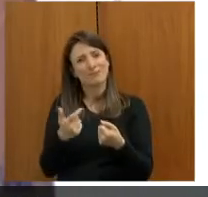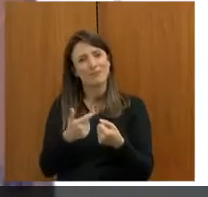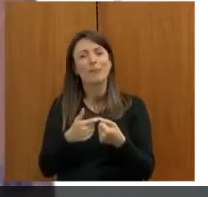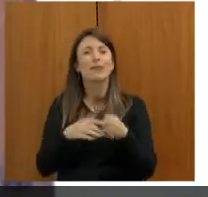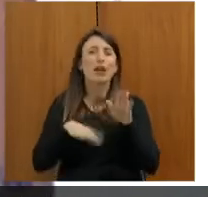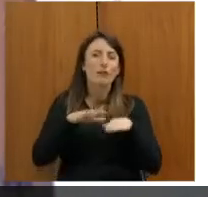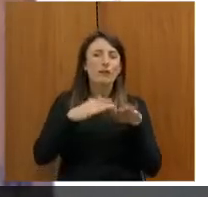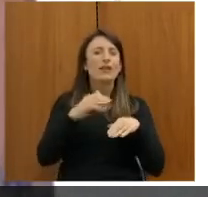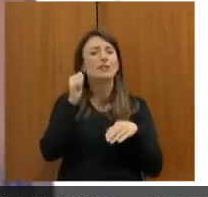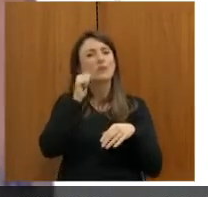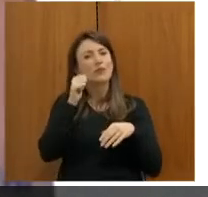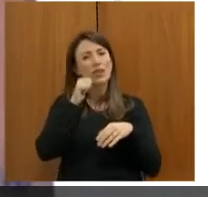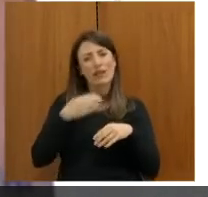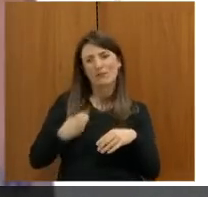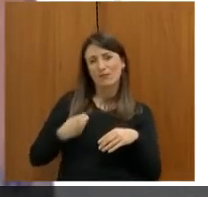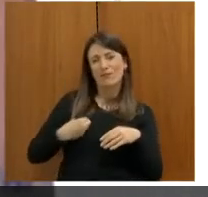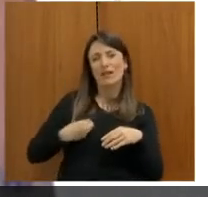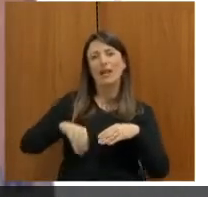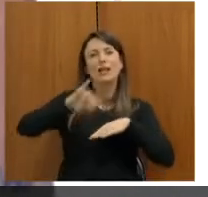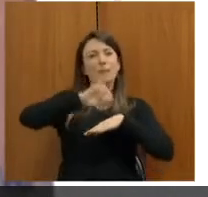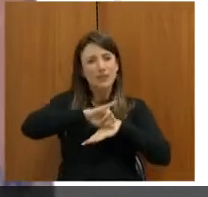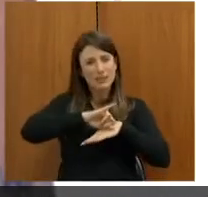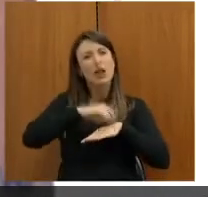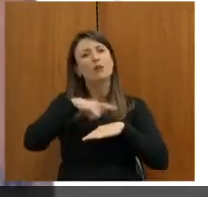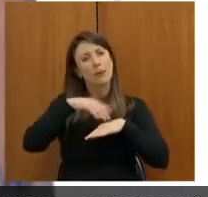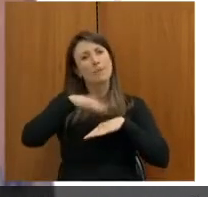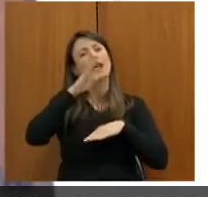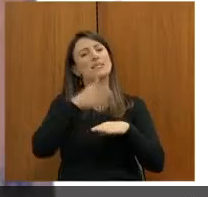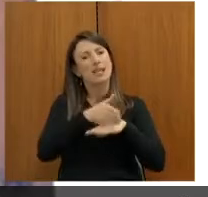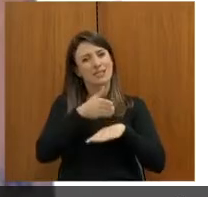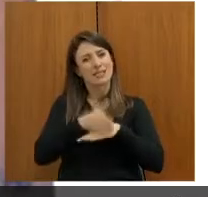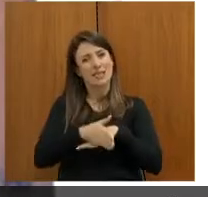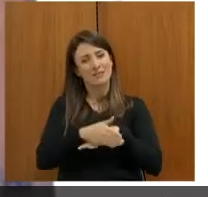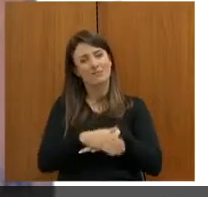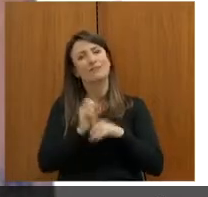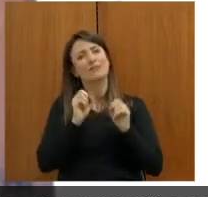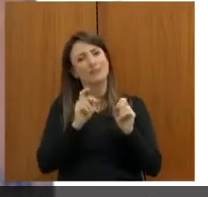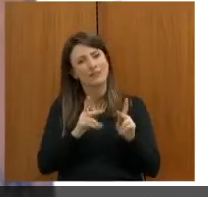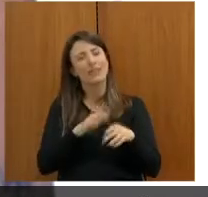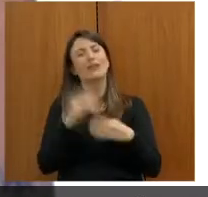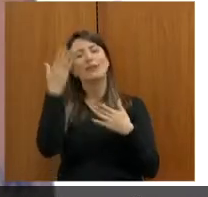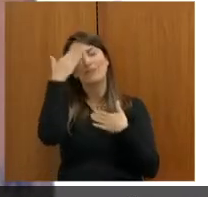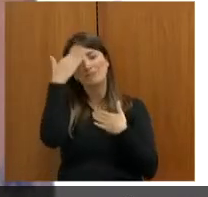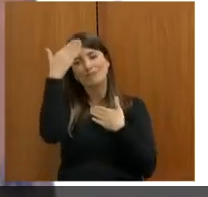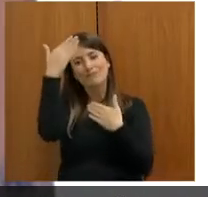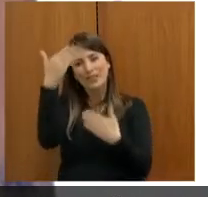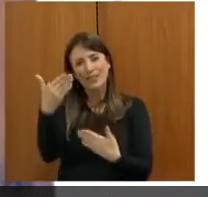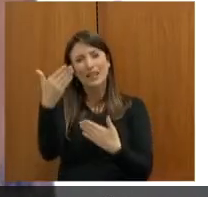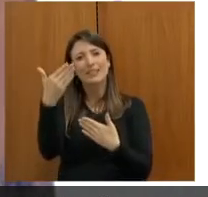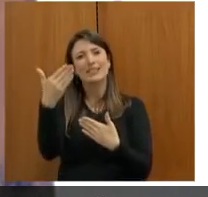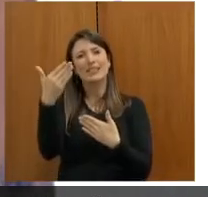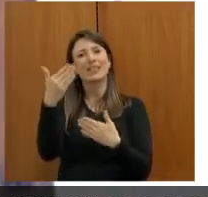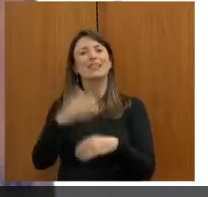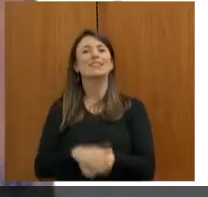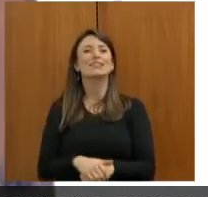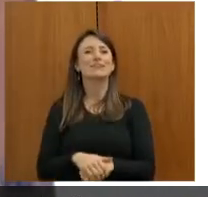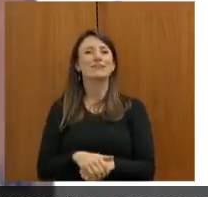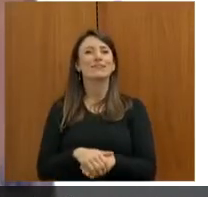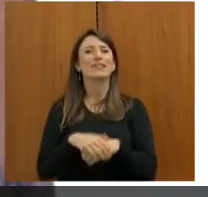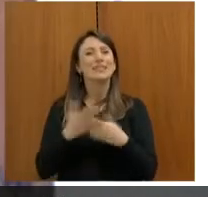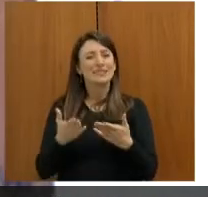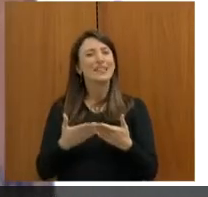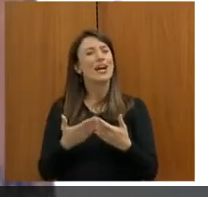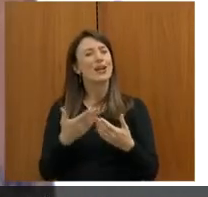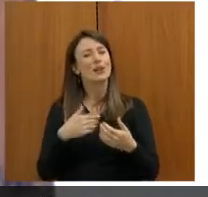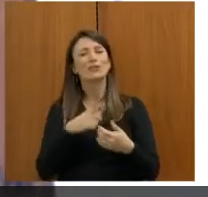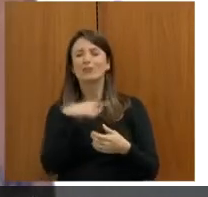para quem tá na capital e nos grande senso acaba tendo acesso então é mais esse sentido agradeço finalizo dizer que estamos